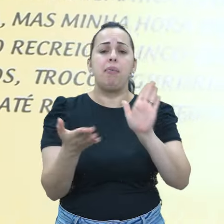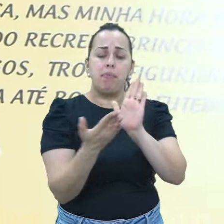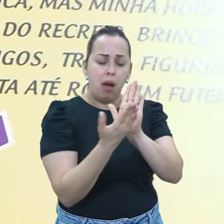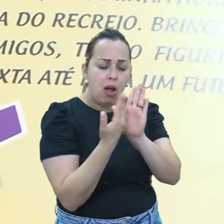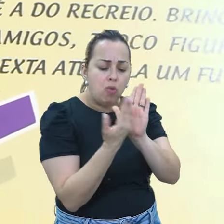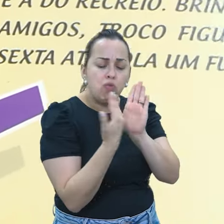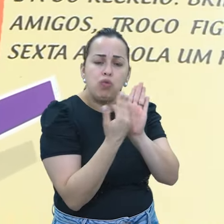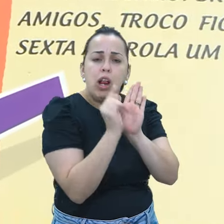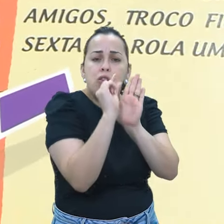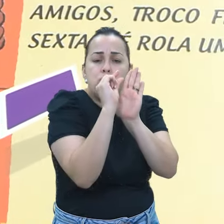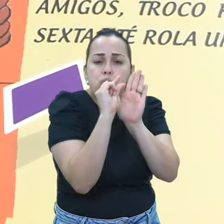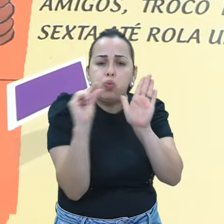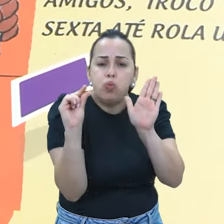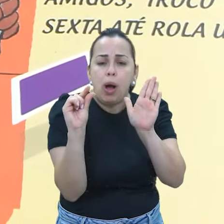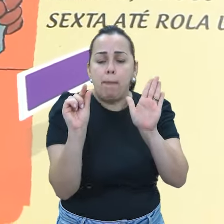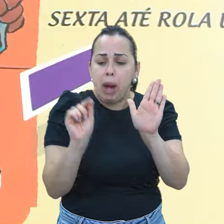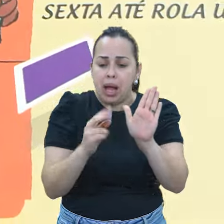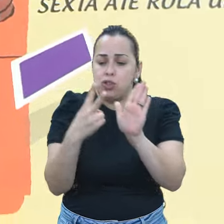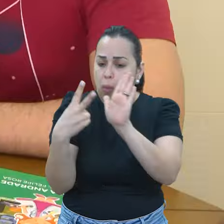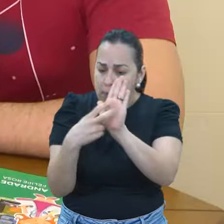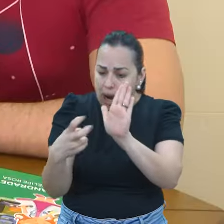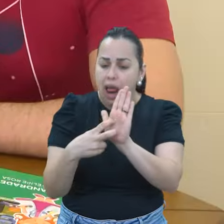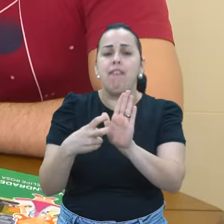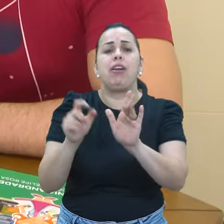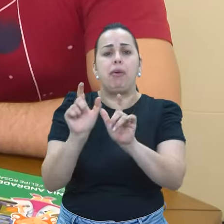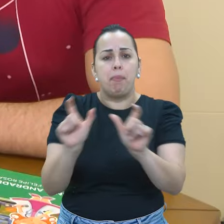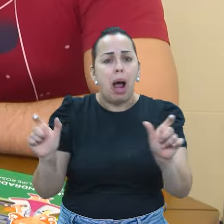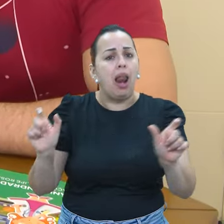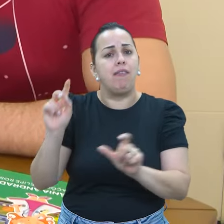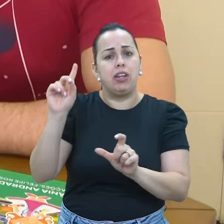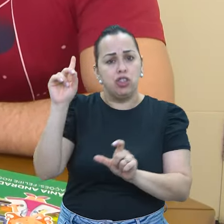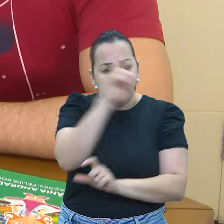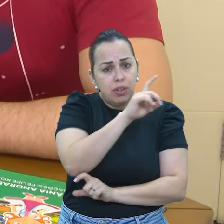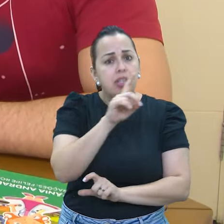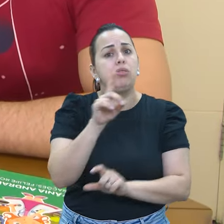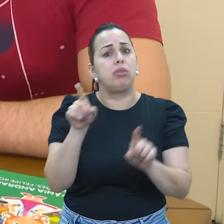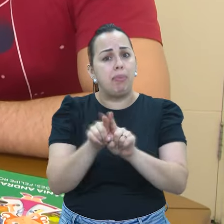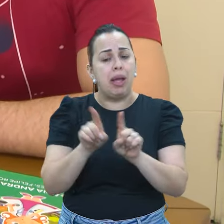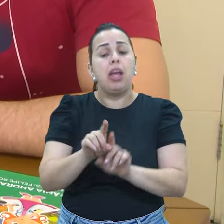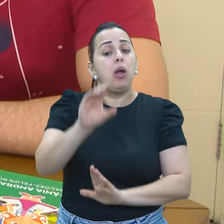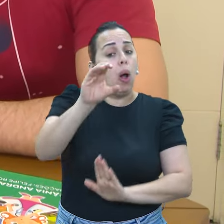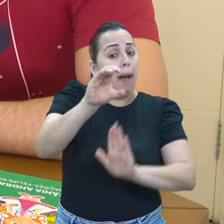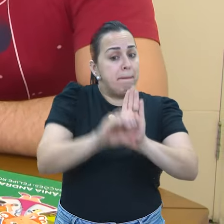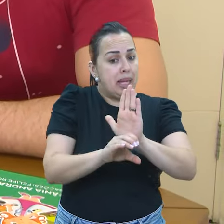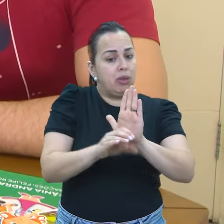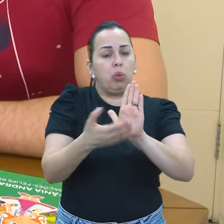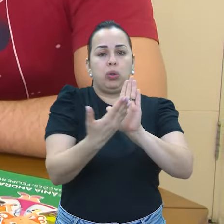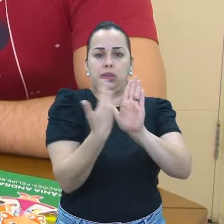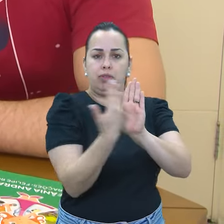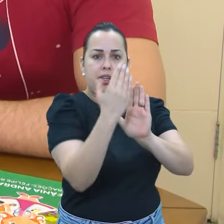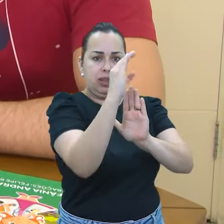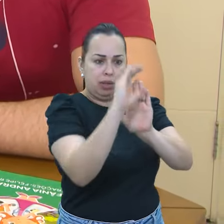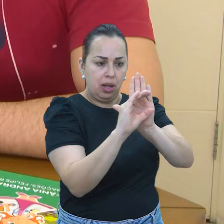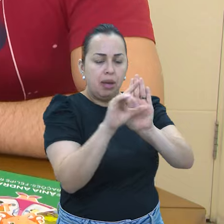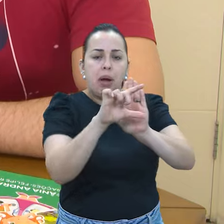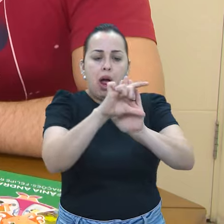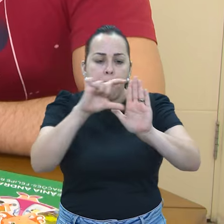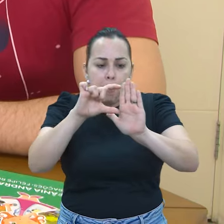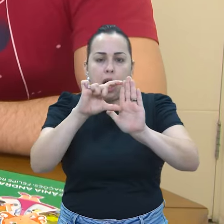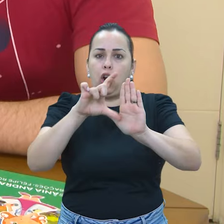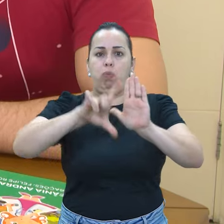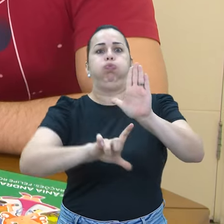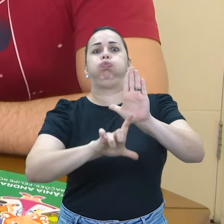uma bobagem. Isso é uma coisa que a gente já superou. Não, as crianças pequenas, elas têm condição de ouvir histórias, inclusive em